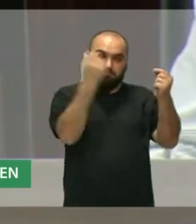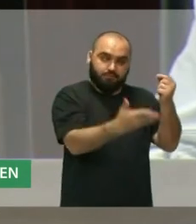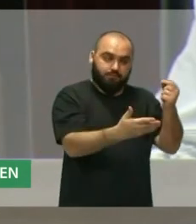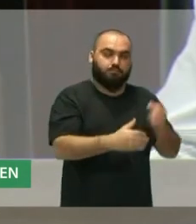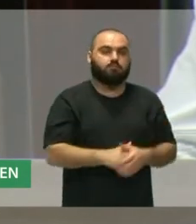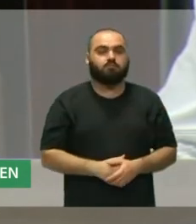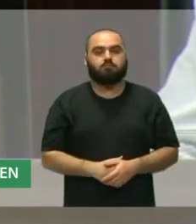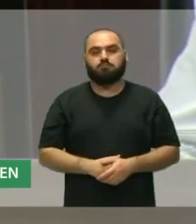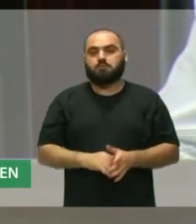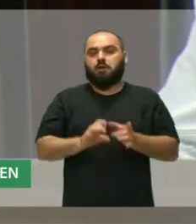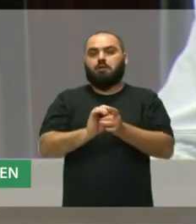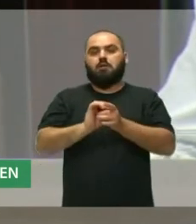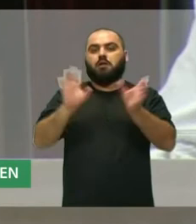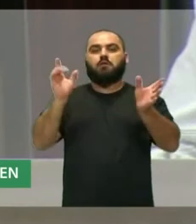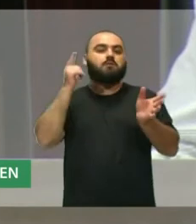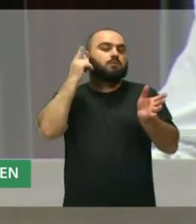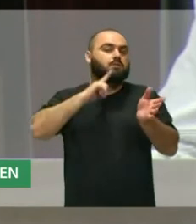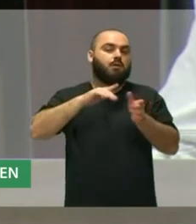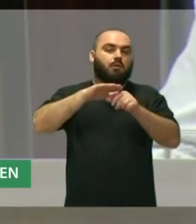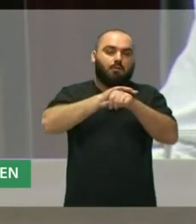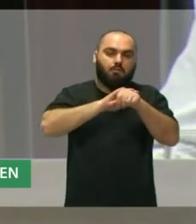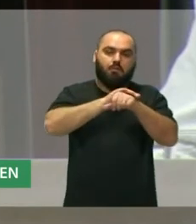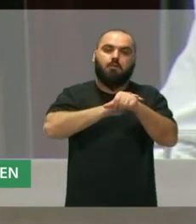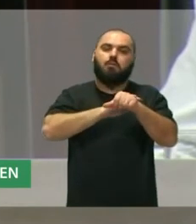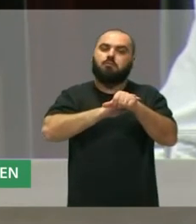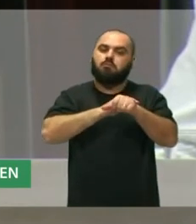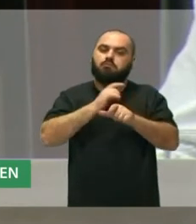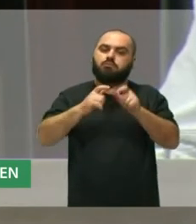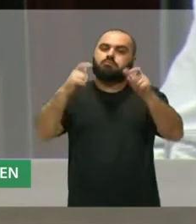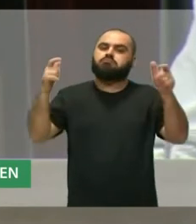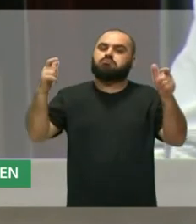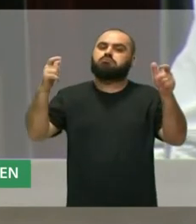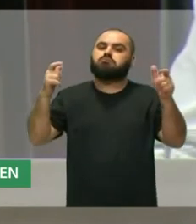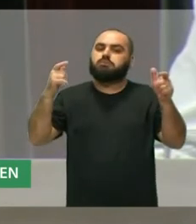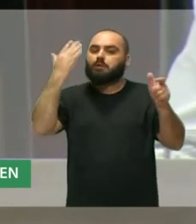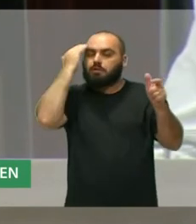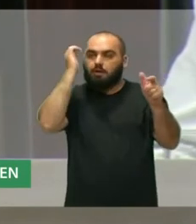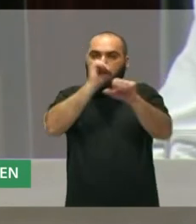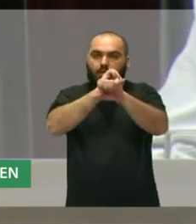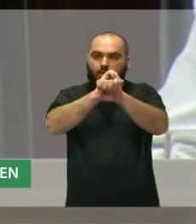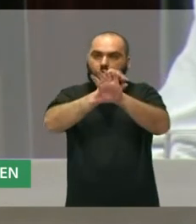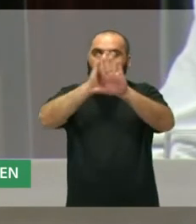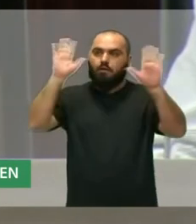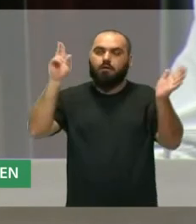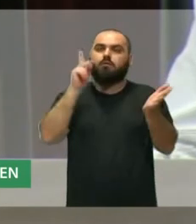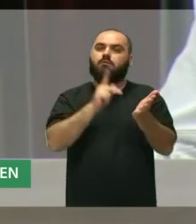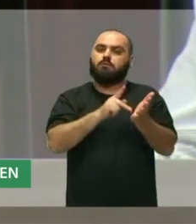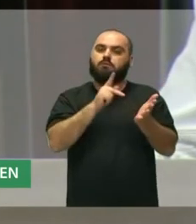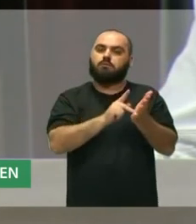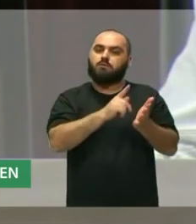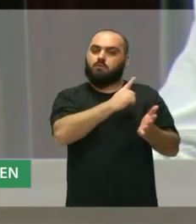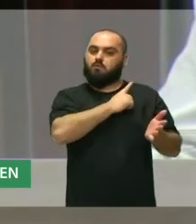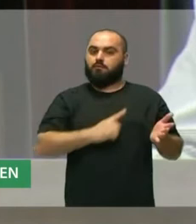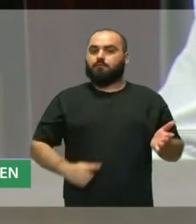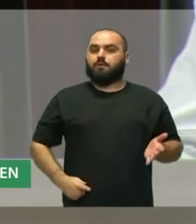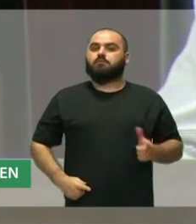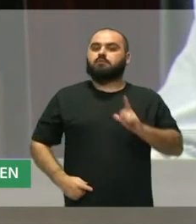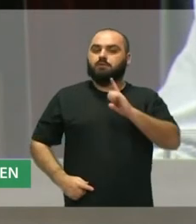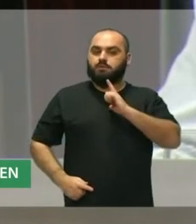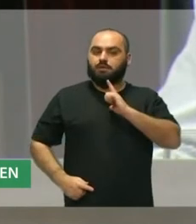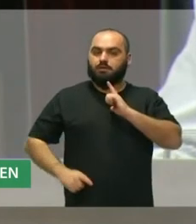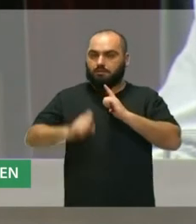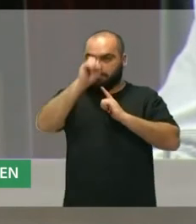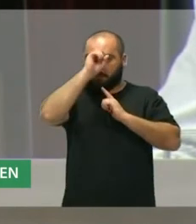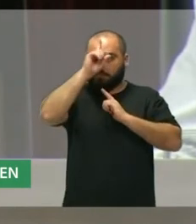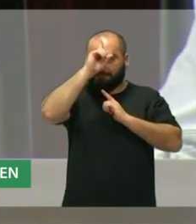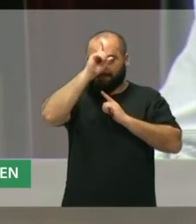estamos à disposição para construir essa conversa, né? Mas compreendemos também a demanda que o governador tem com relação aos